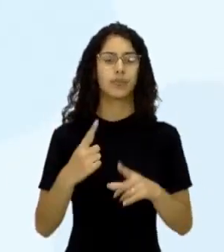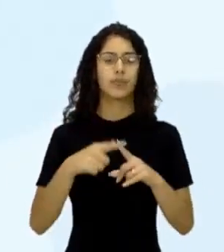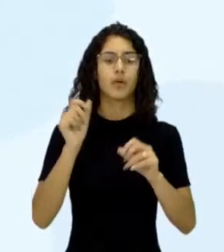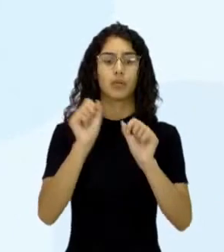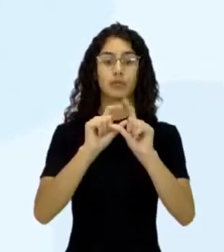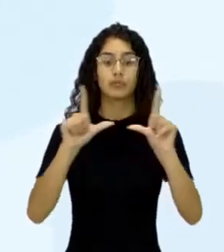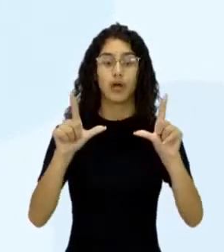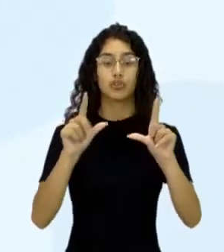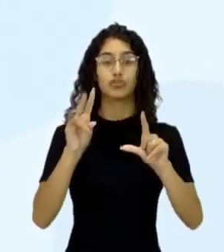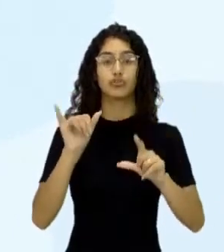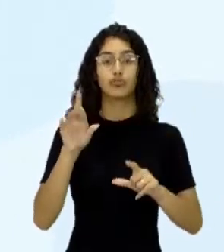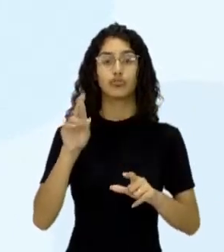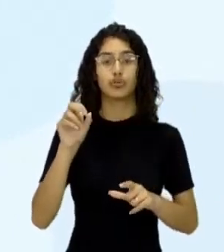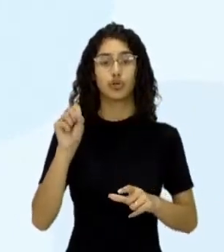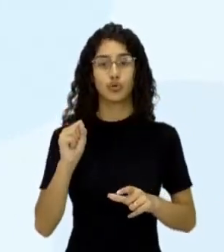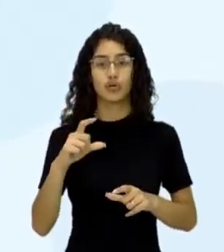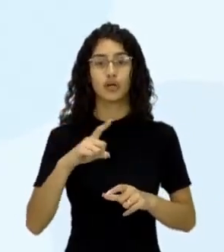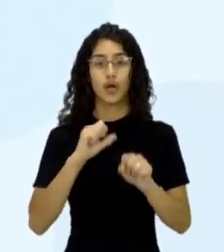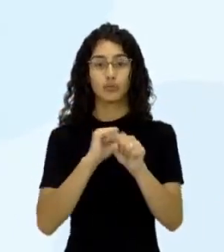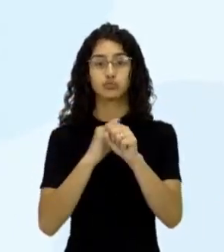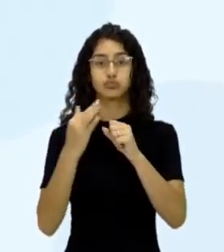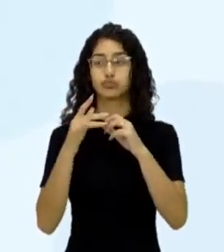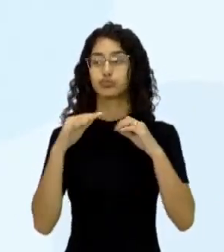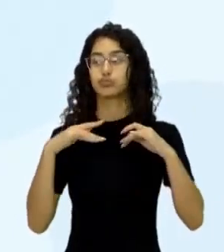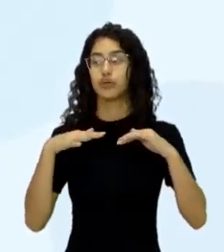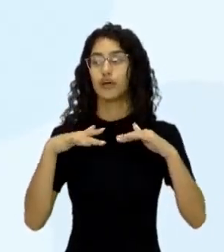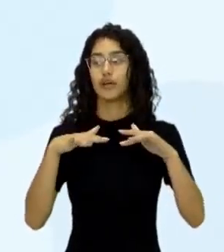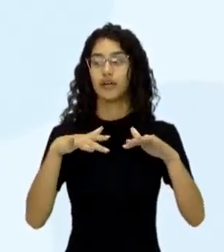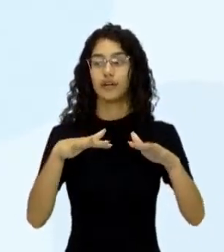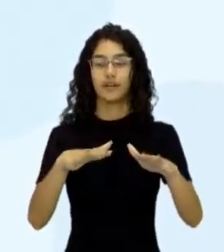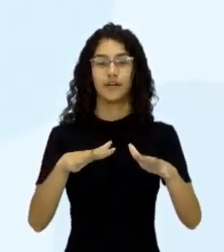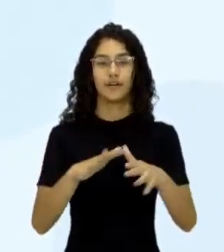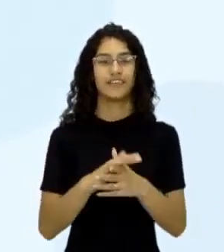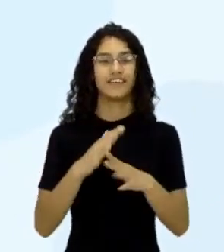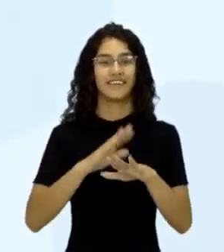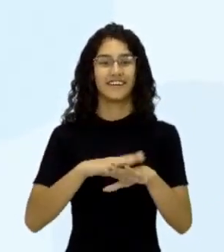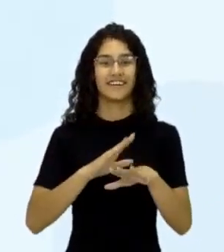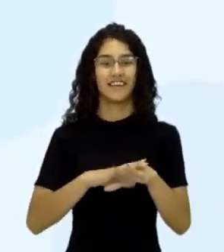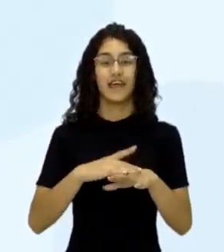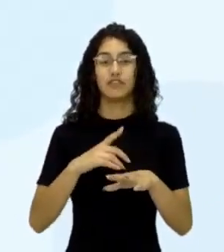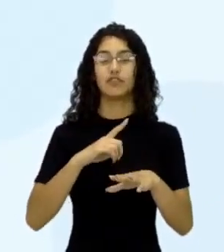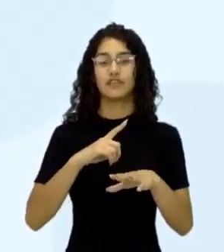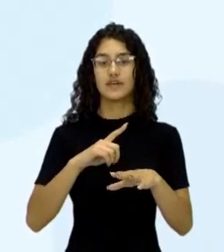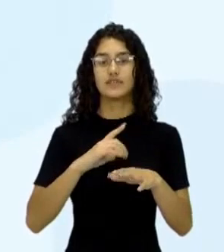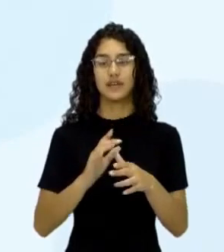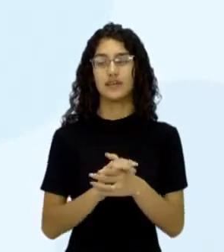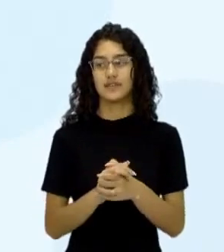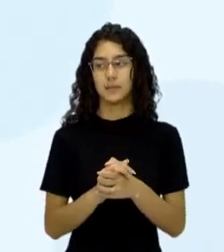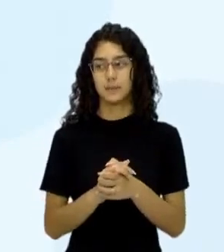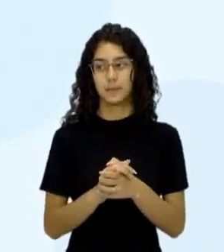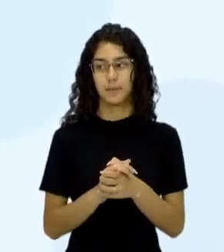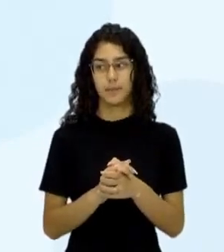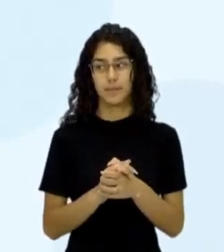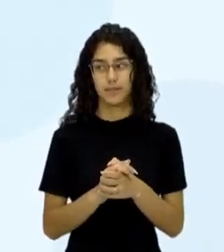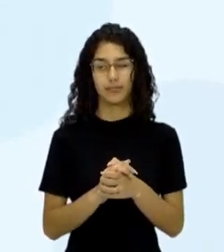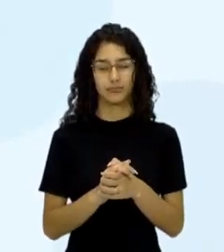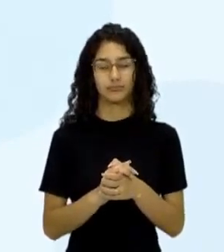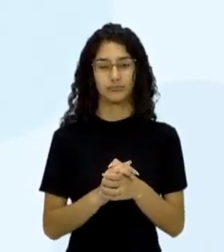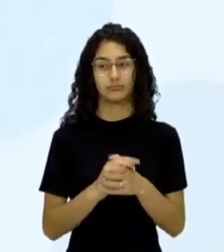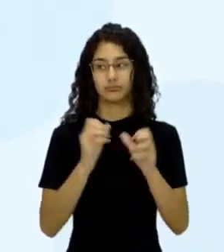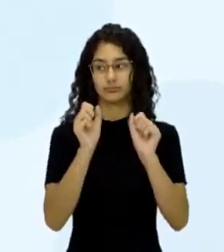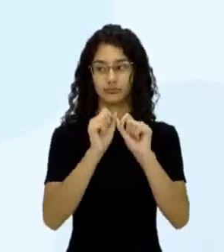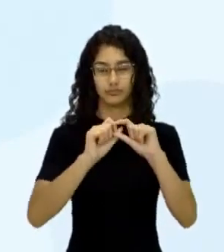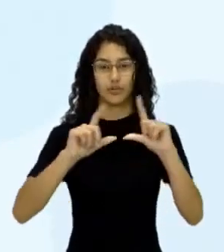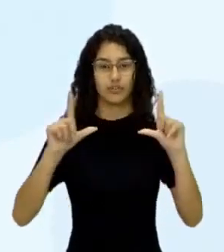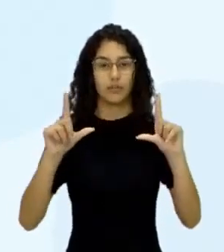imagem de um vírus, né, o coronavírus. Na verdade, é chamado até de coronavírus porque tem essas coroinhas aí, né? Então, esta é a imagem